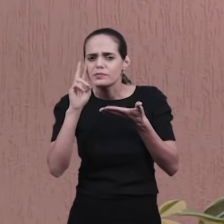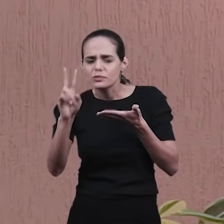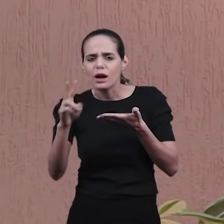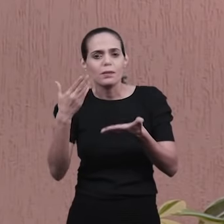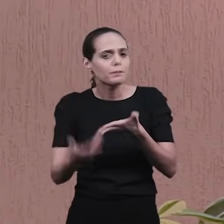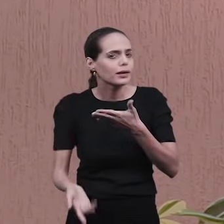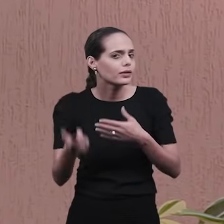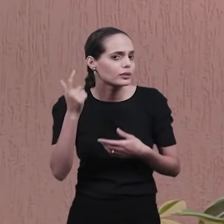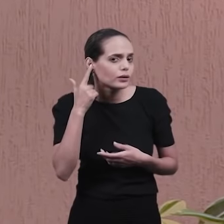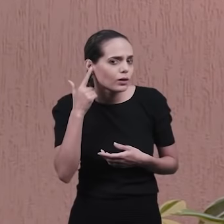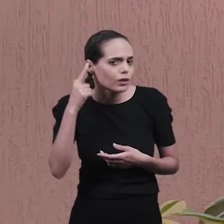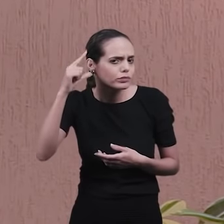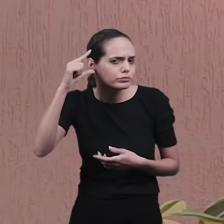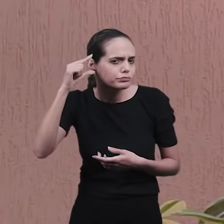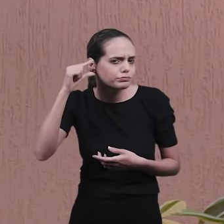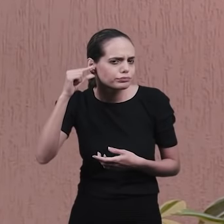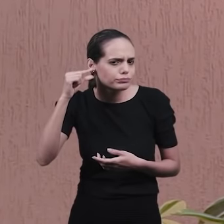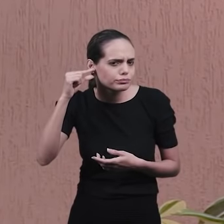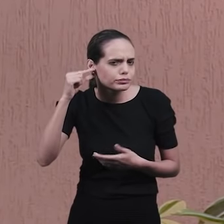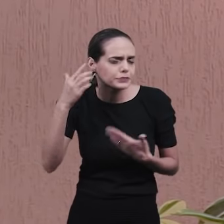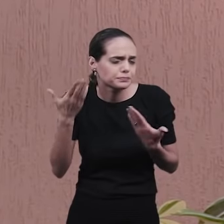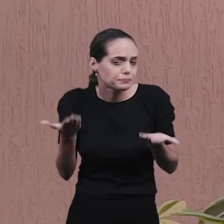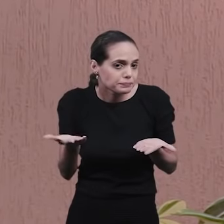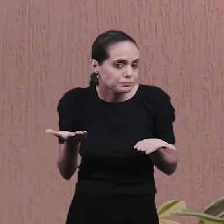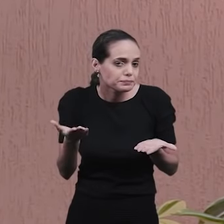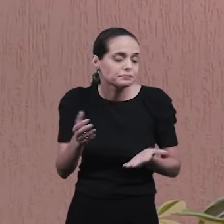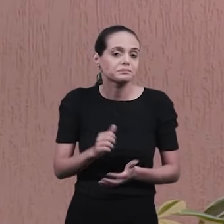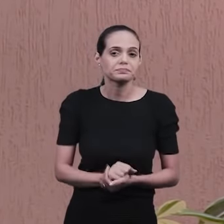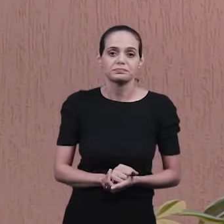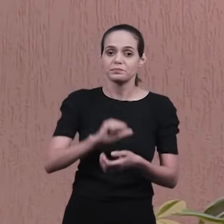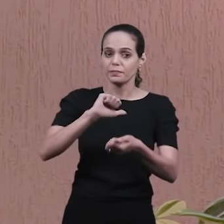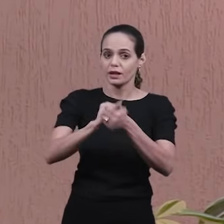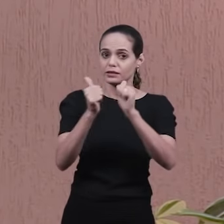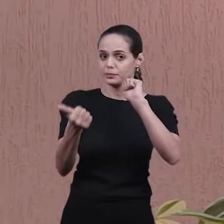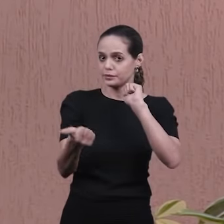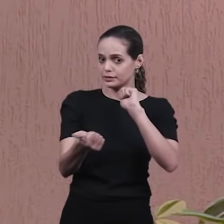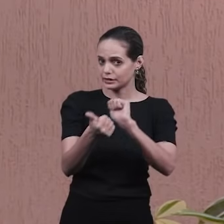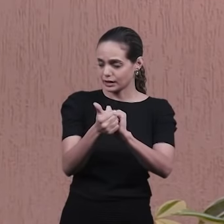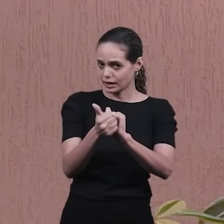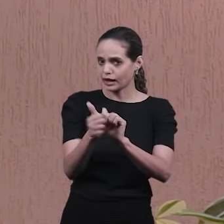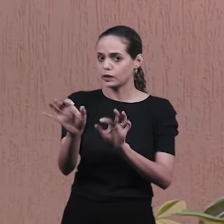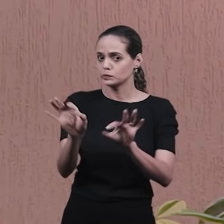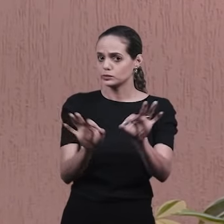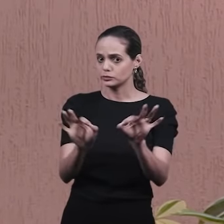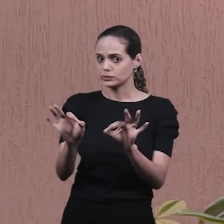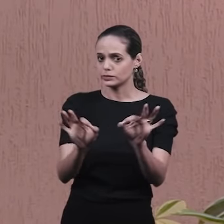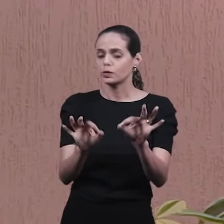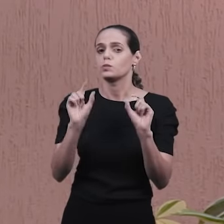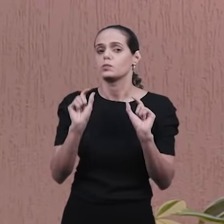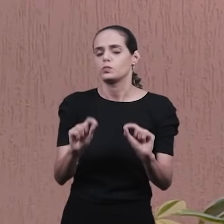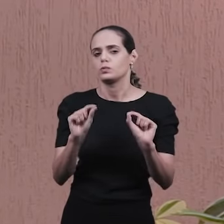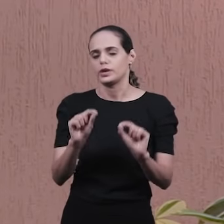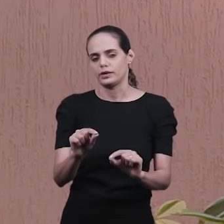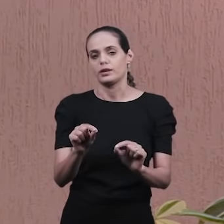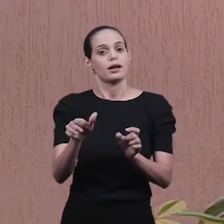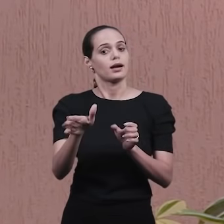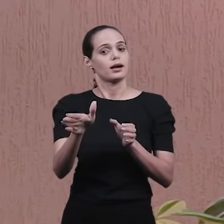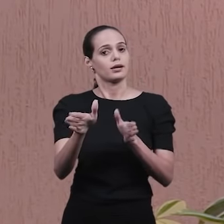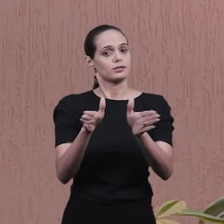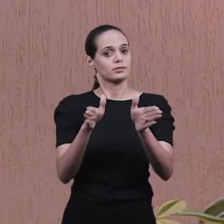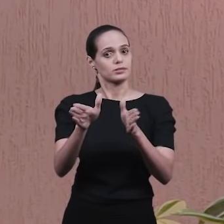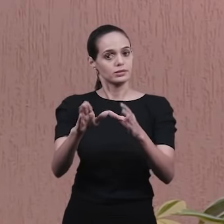auditiva, é em cima disso que nós vamos criar um programa de adequação para que ele tenha o quê? Acesso